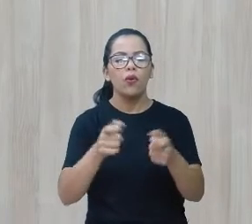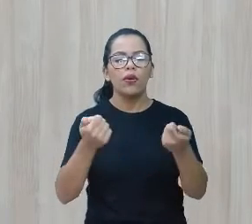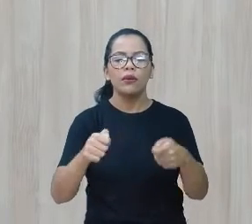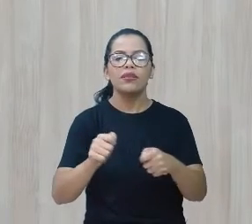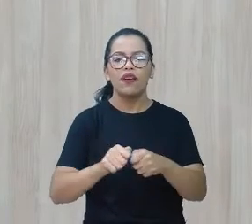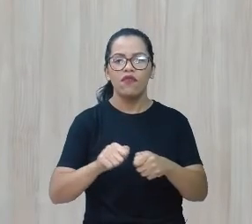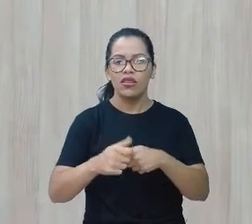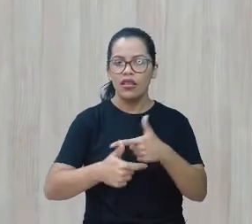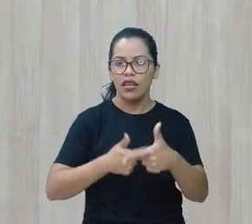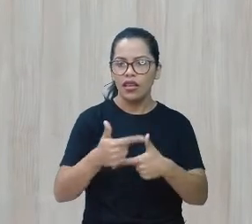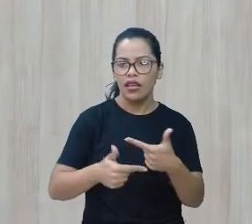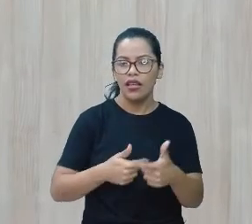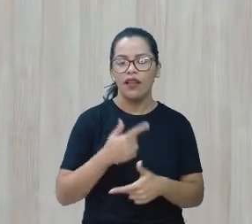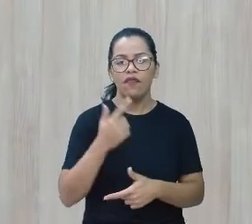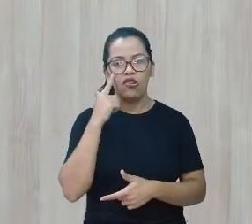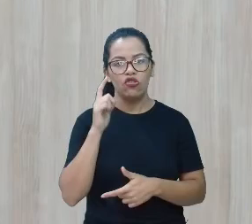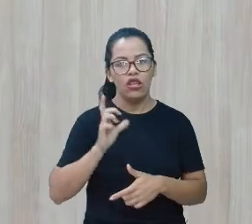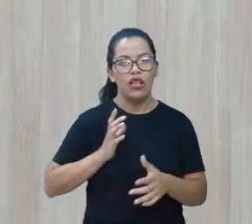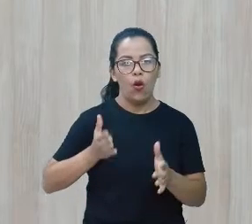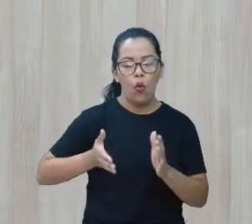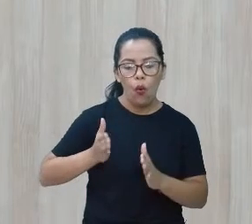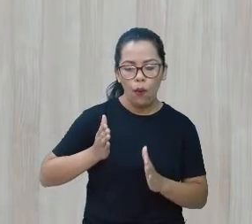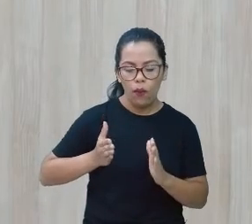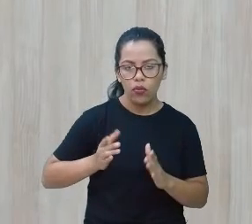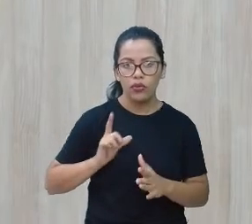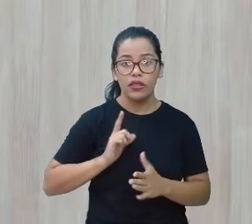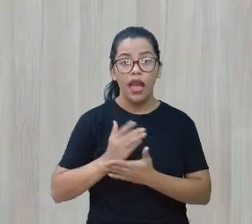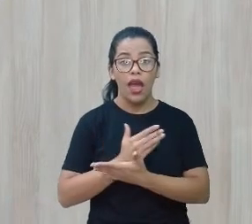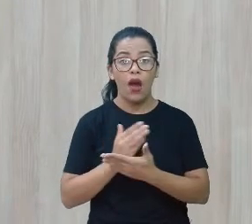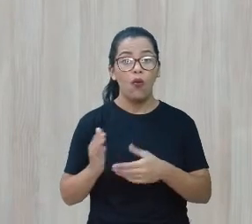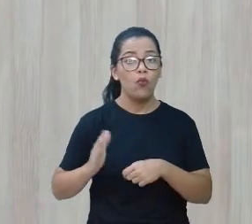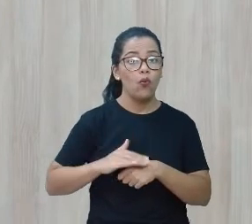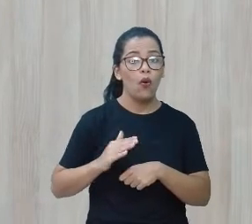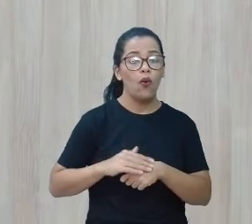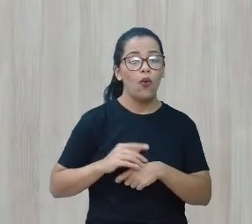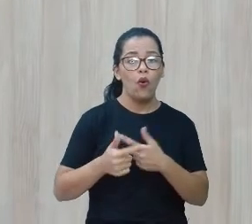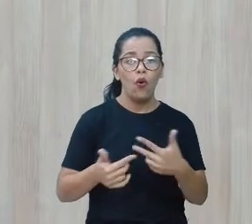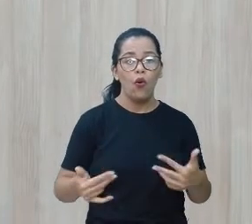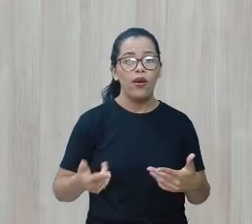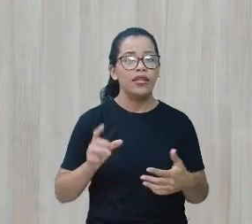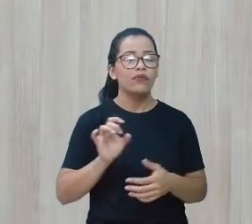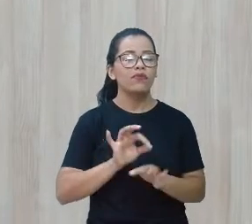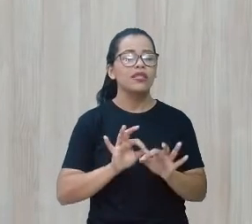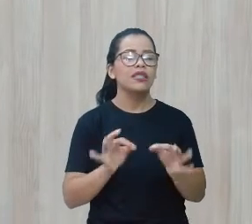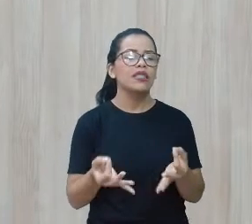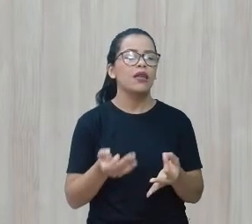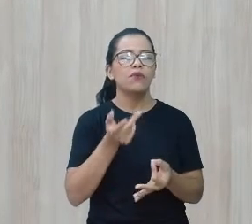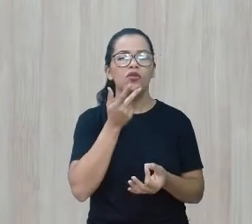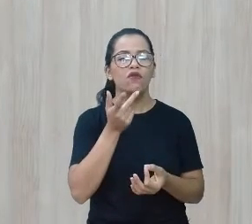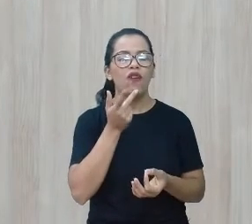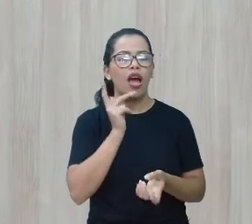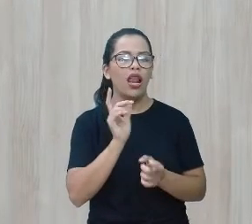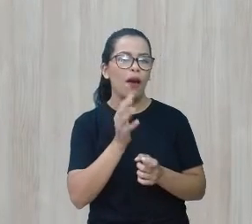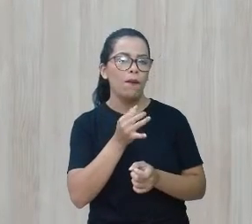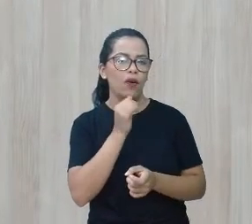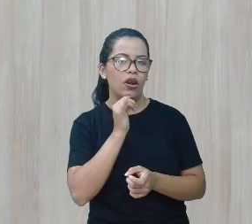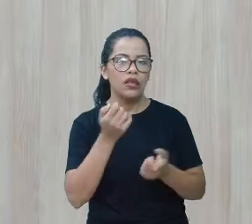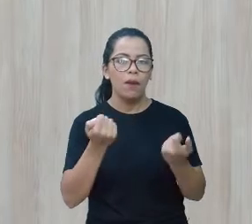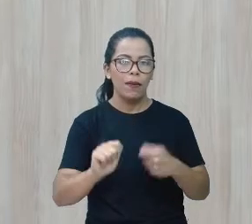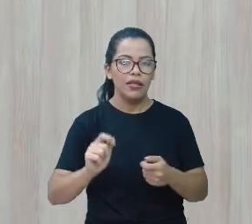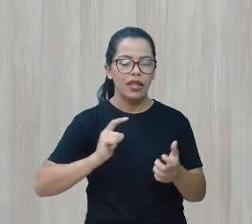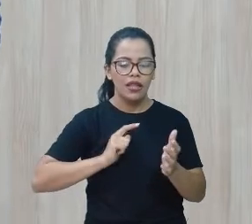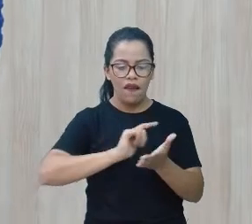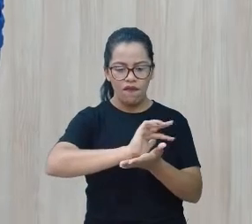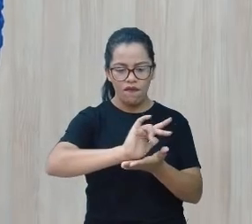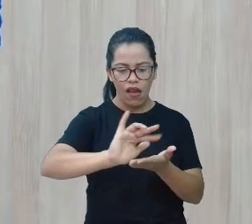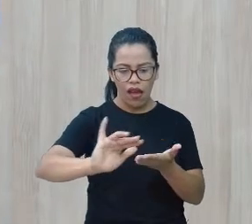robozinho bem bonitinho ele, que ele precisa executar algumas ações. Um simples falar precisa de um monte de códigos ali para que ele